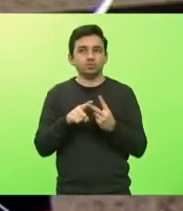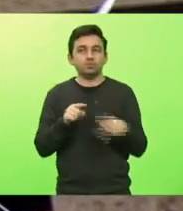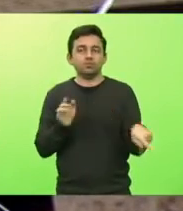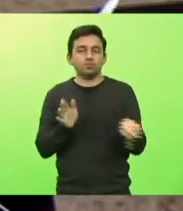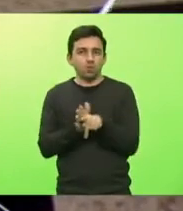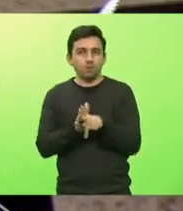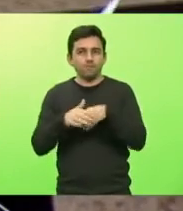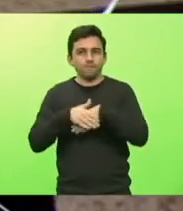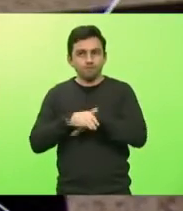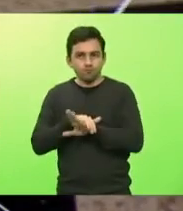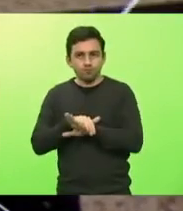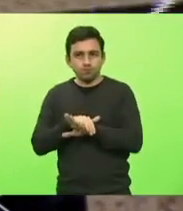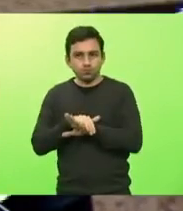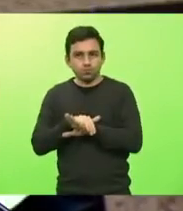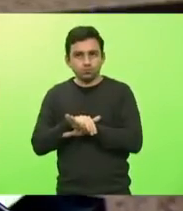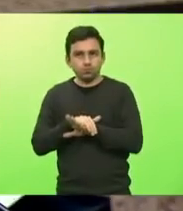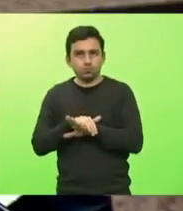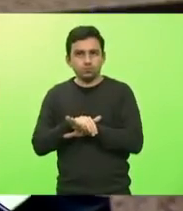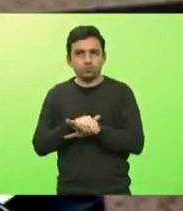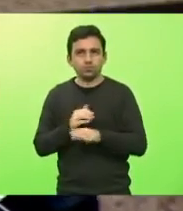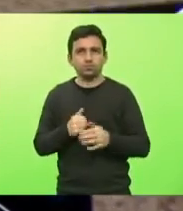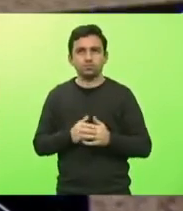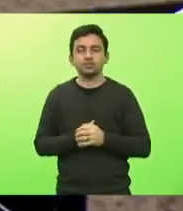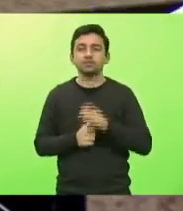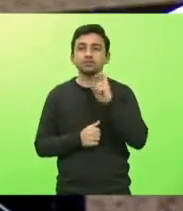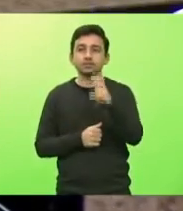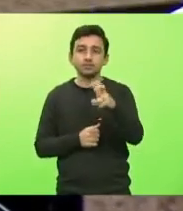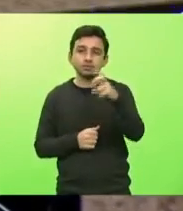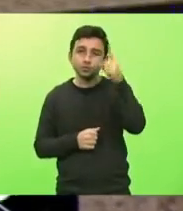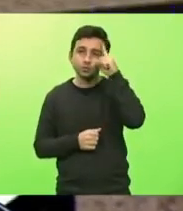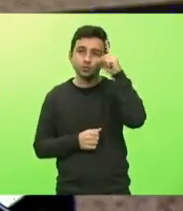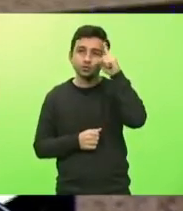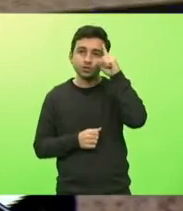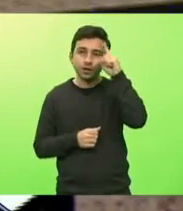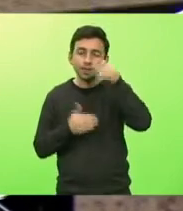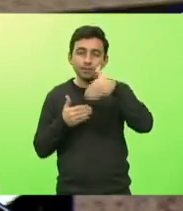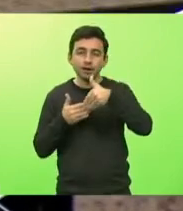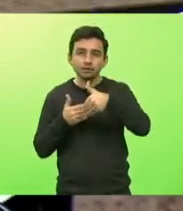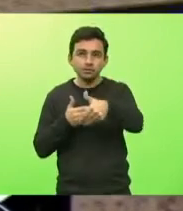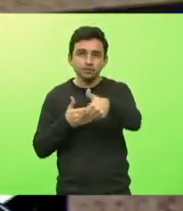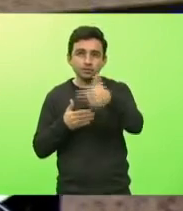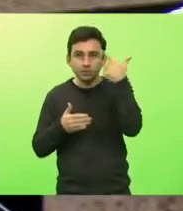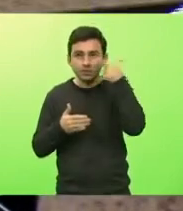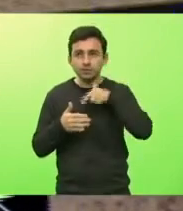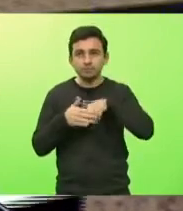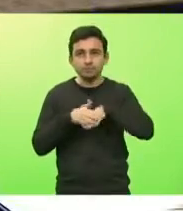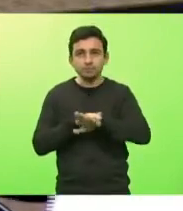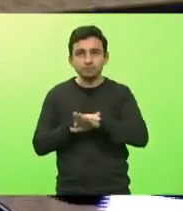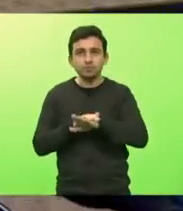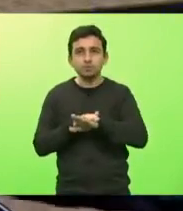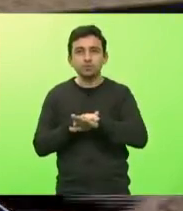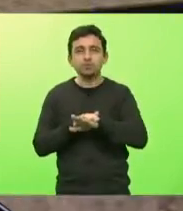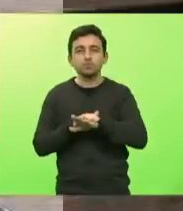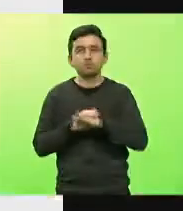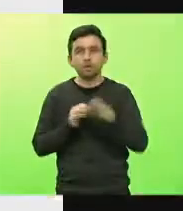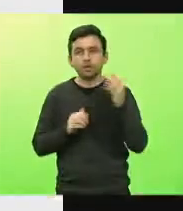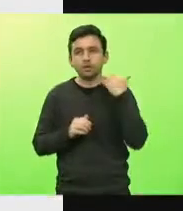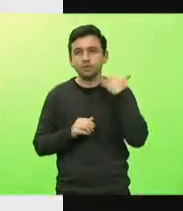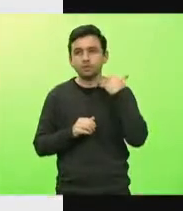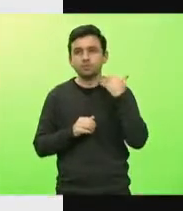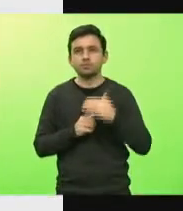fundos, dos fundos estadual. 5 dias a partir da hora que entra o dinheiro na conta. Agora pode botar a imagem, por